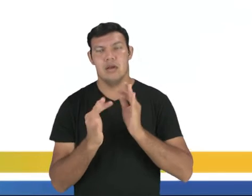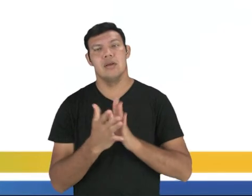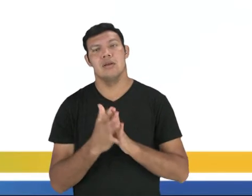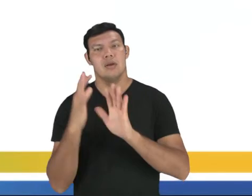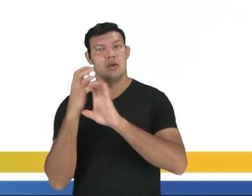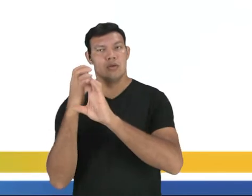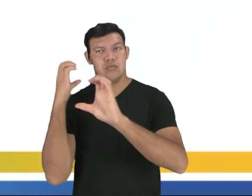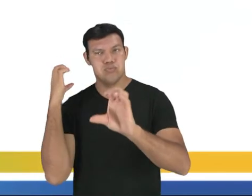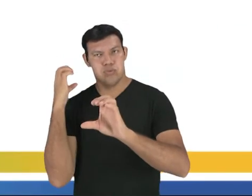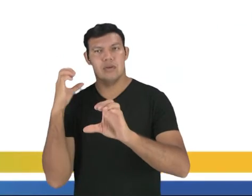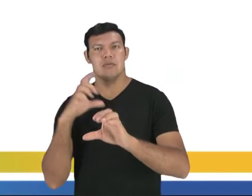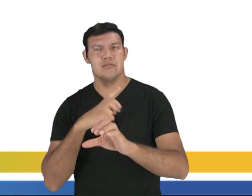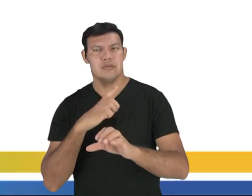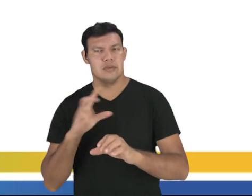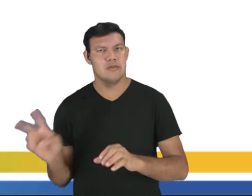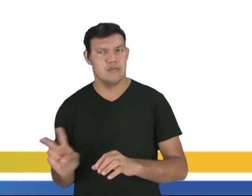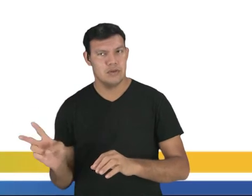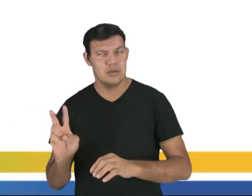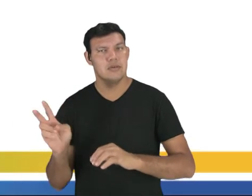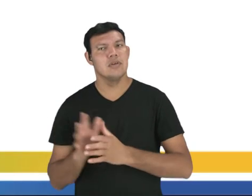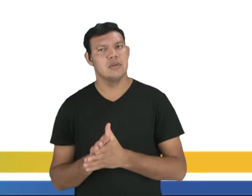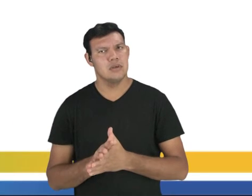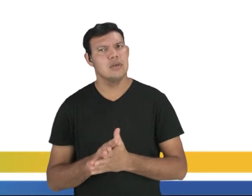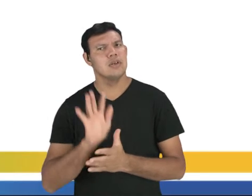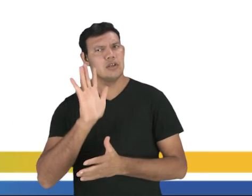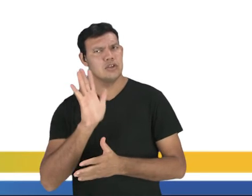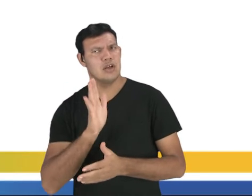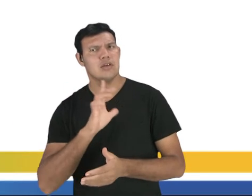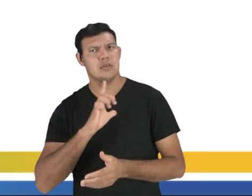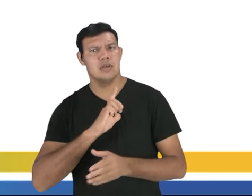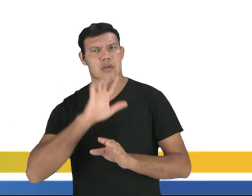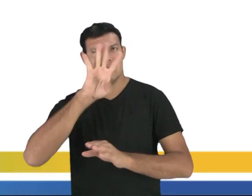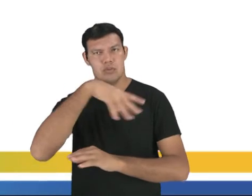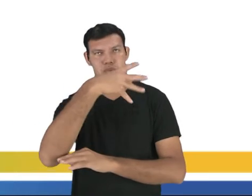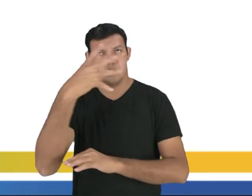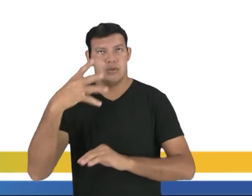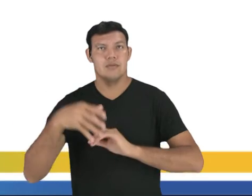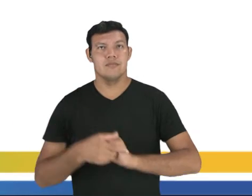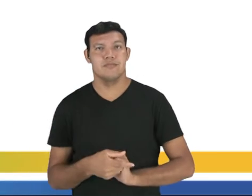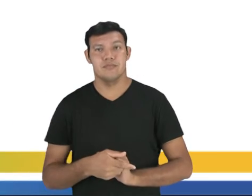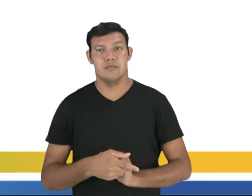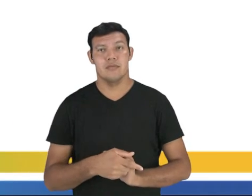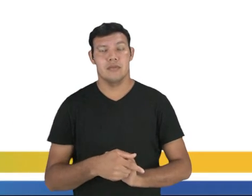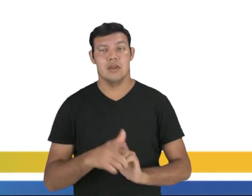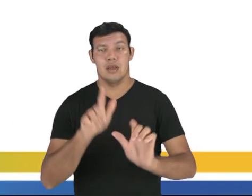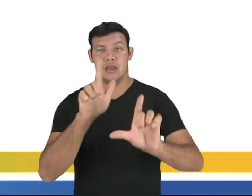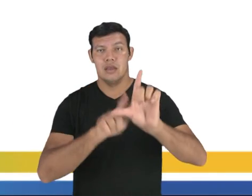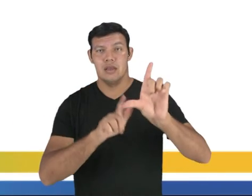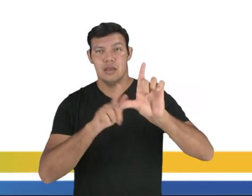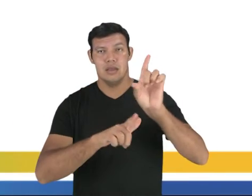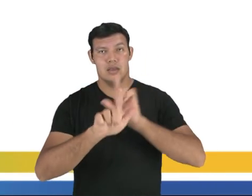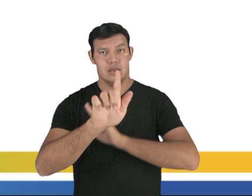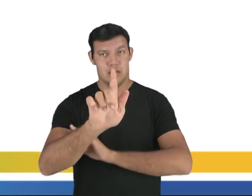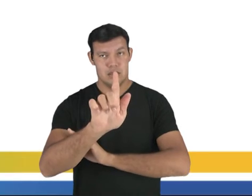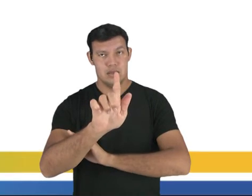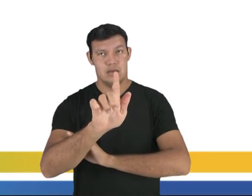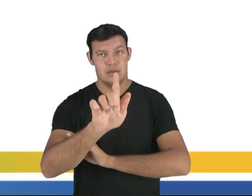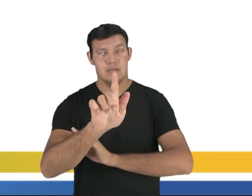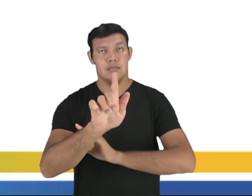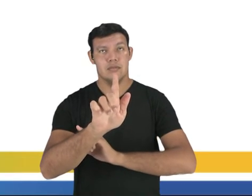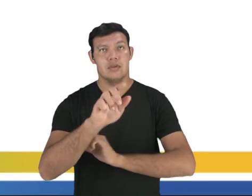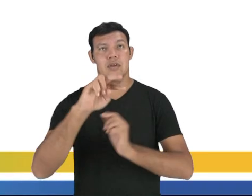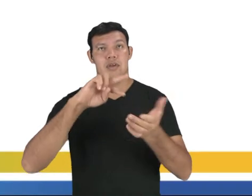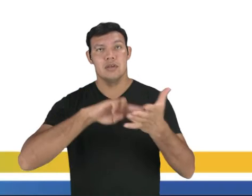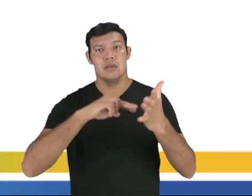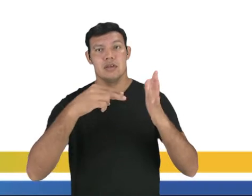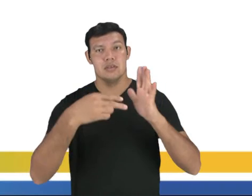de valores mais precisos. Mas nós temos as tabelas já. Então vamos lá. Ó. G é o termo ali que está dentro da